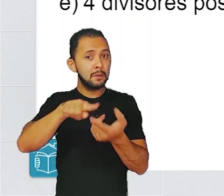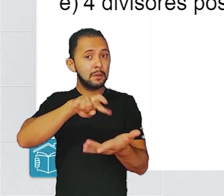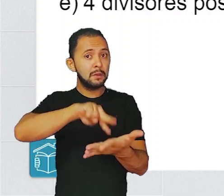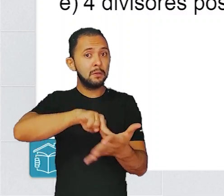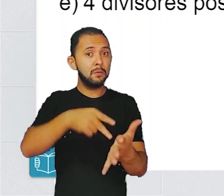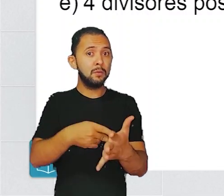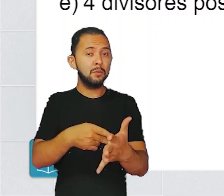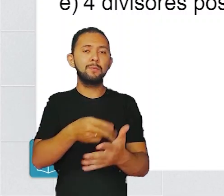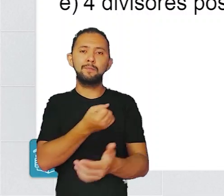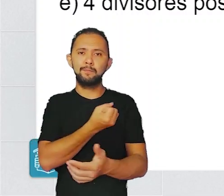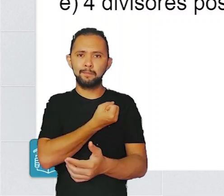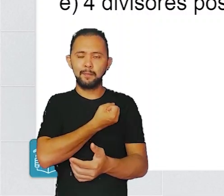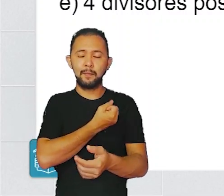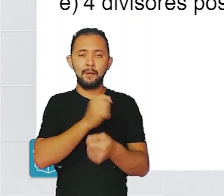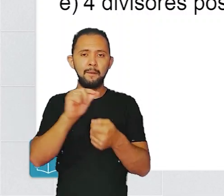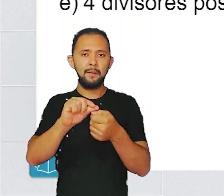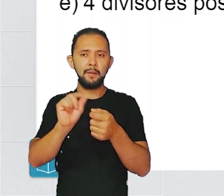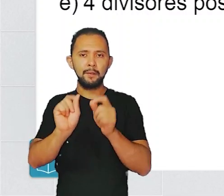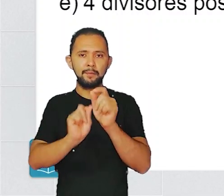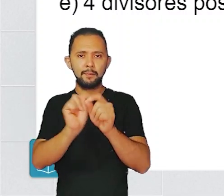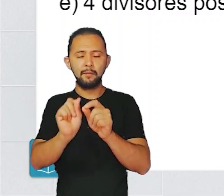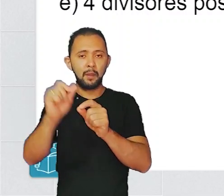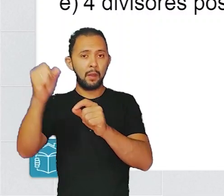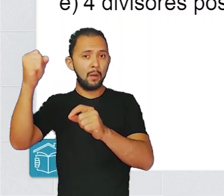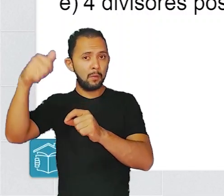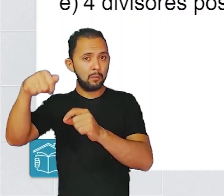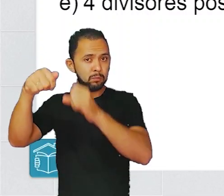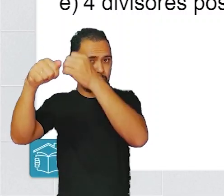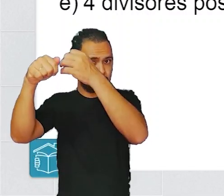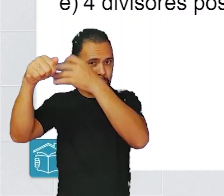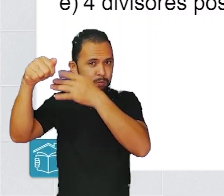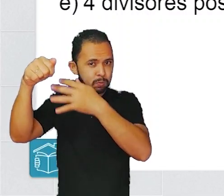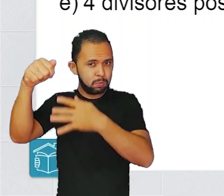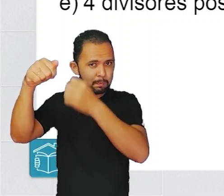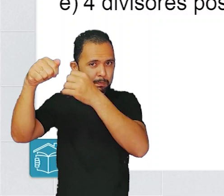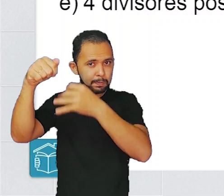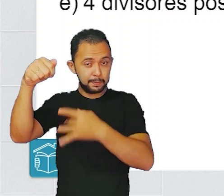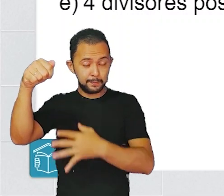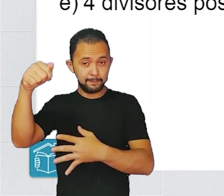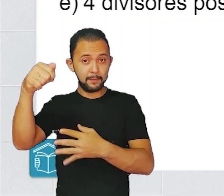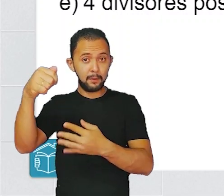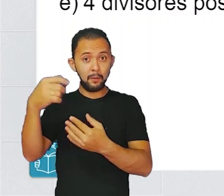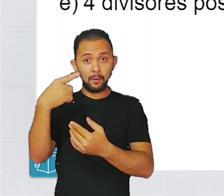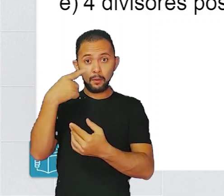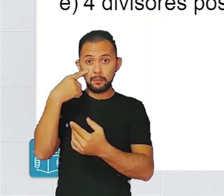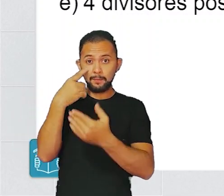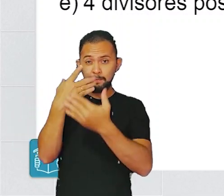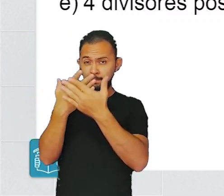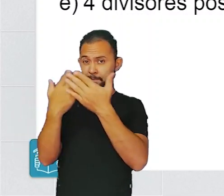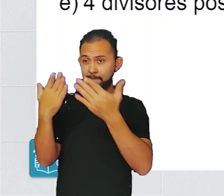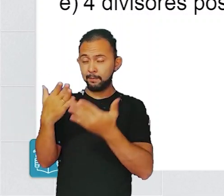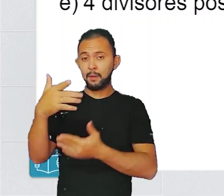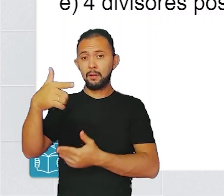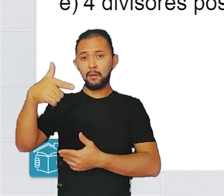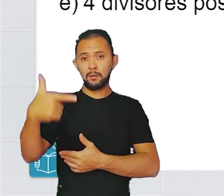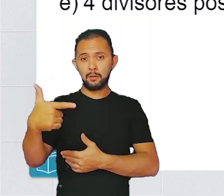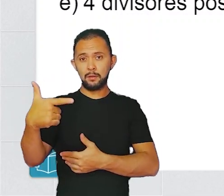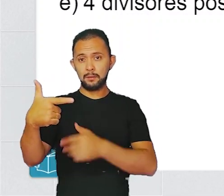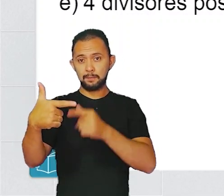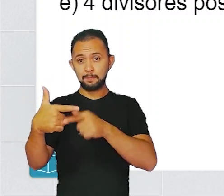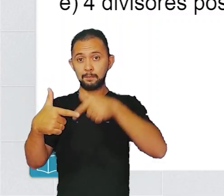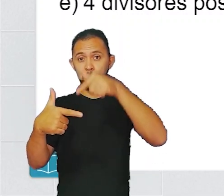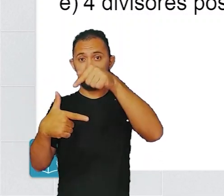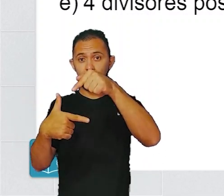vai decompor esse número em fatores primos. Se você observar, nós temos assim, ó, 2 elevado a